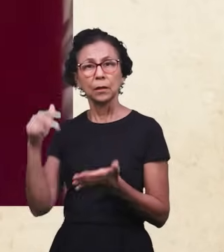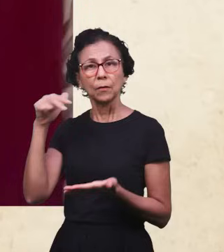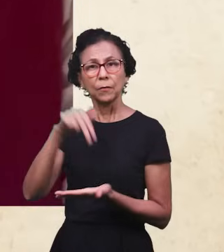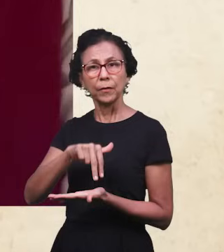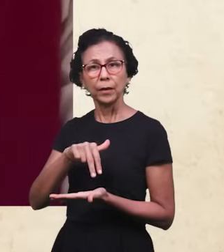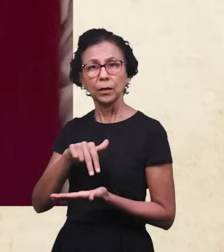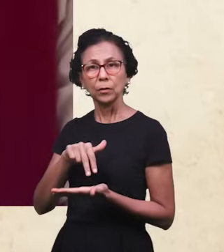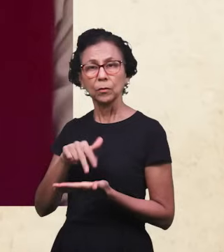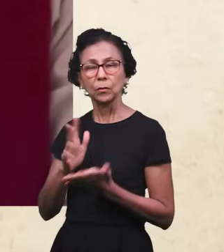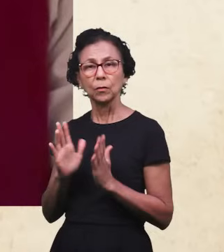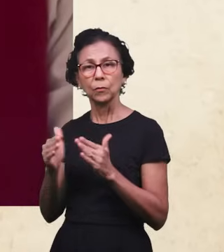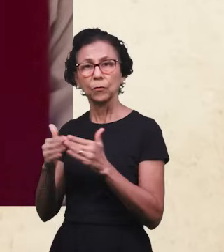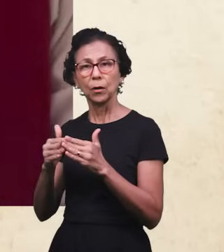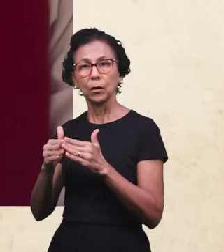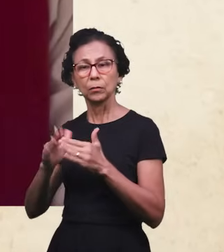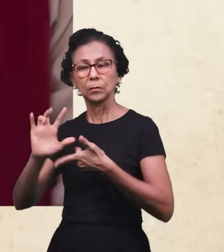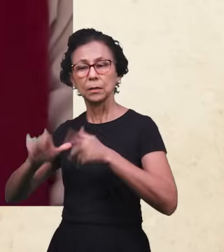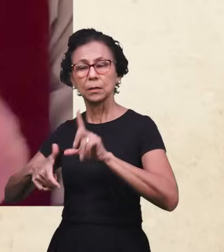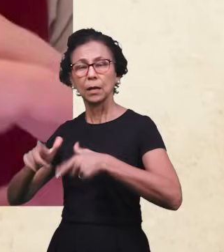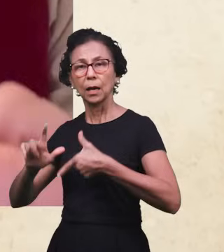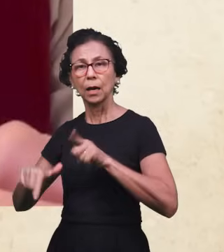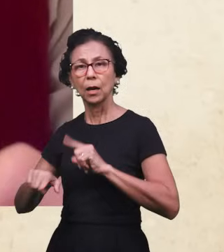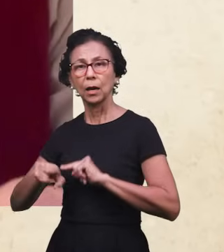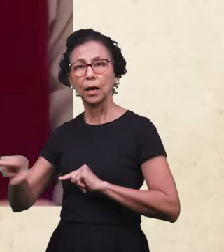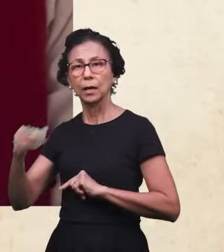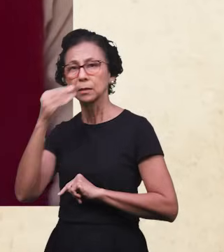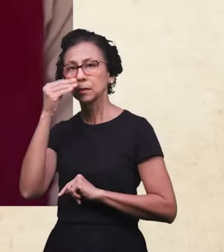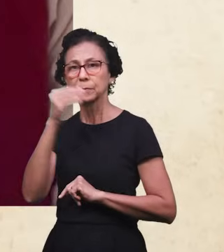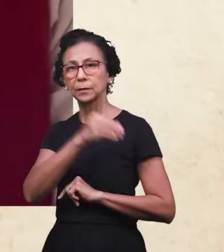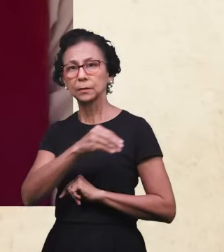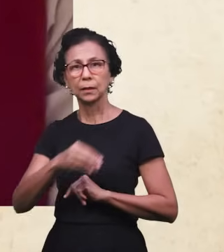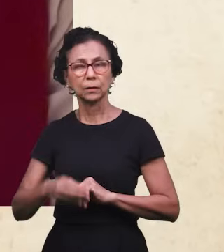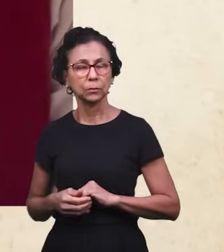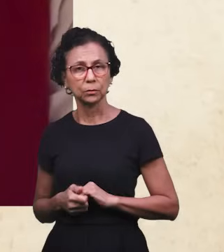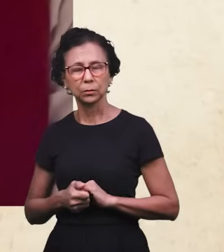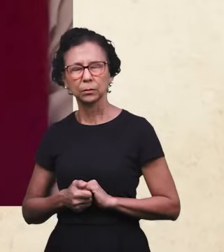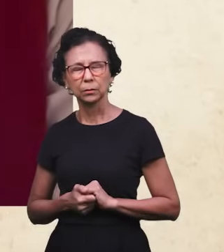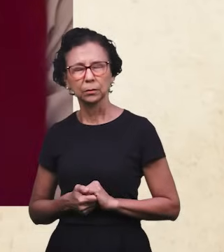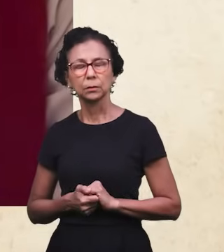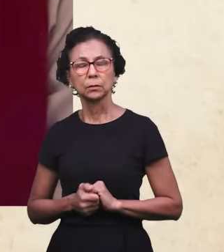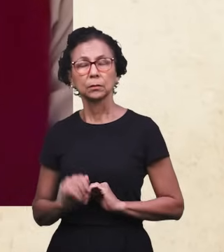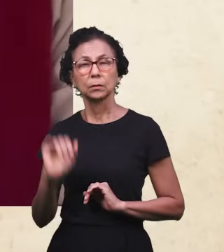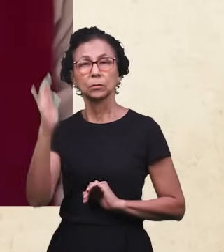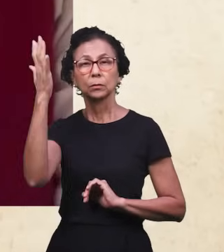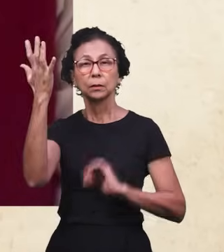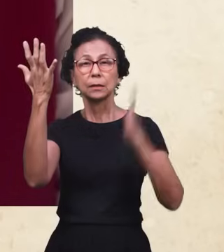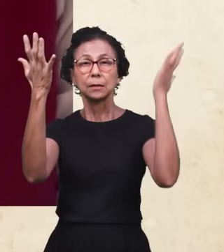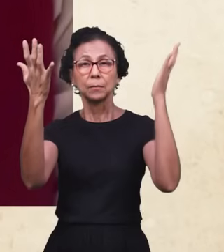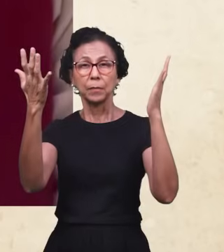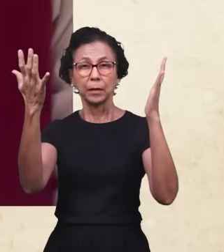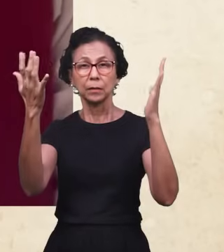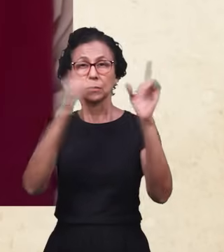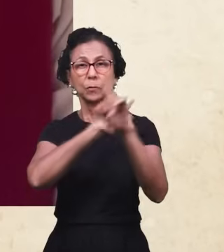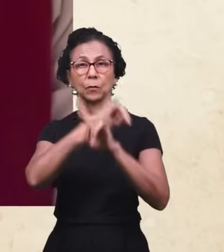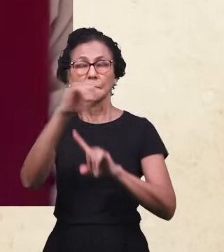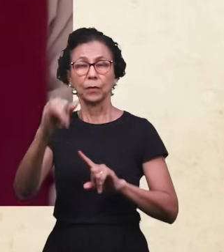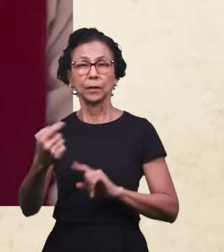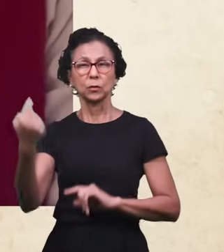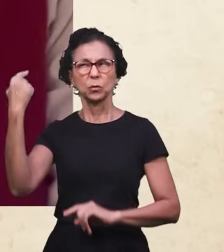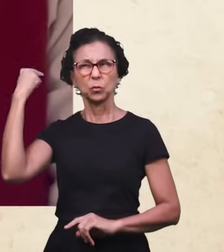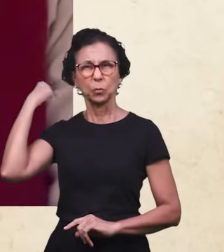receberam. Então, os sinais, os marcadores proféticos da época, meus irmãos, foram desprezados